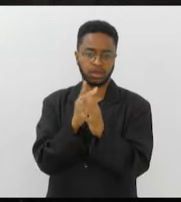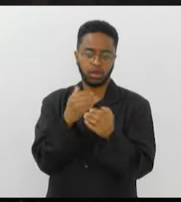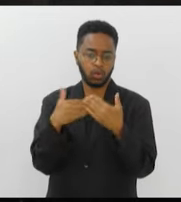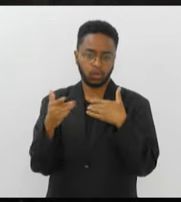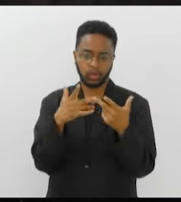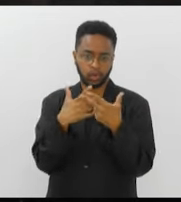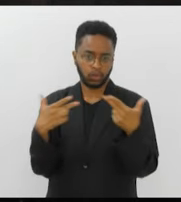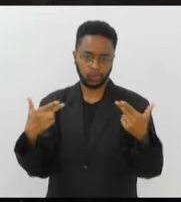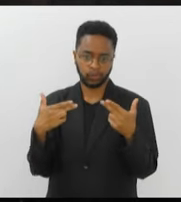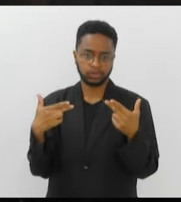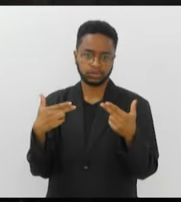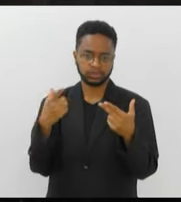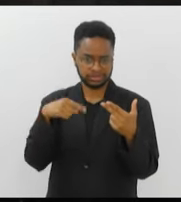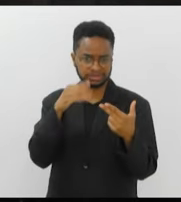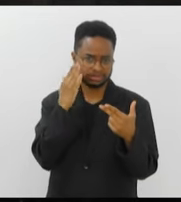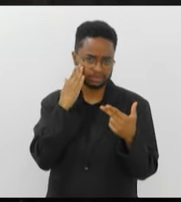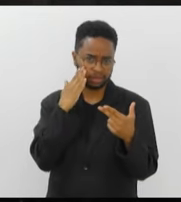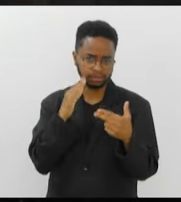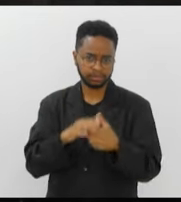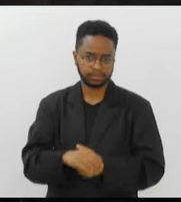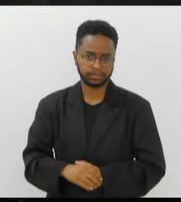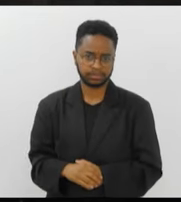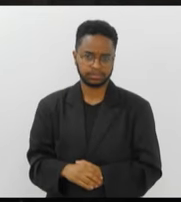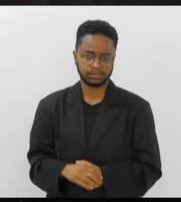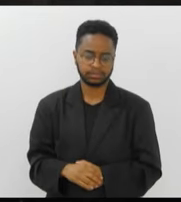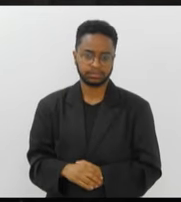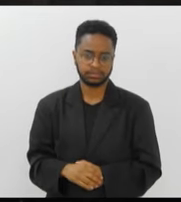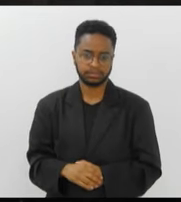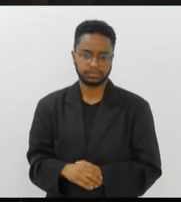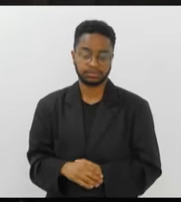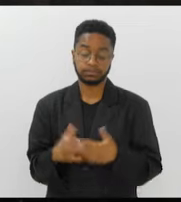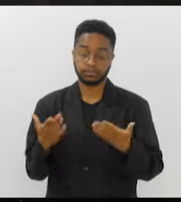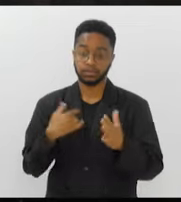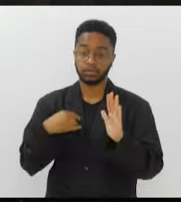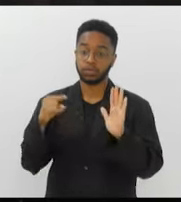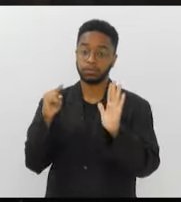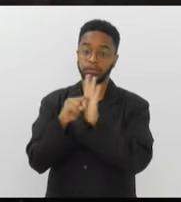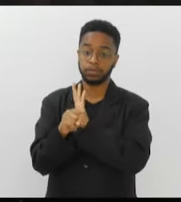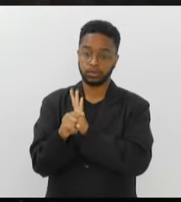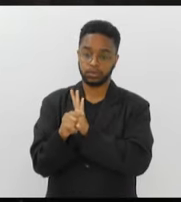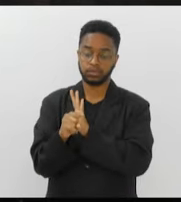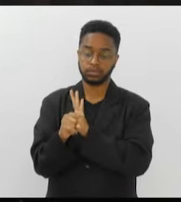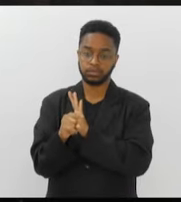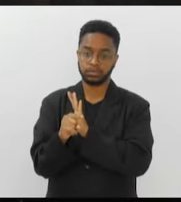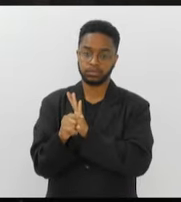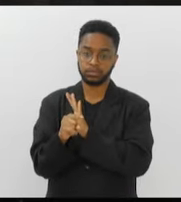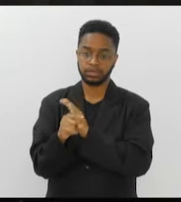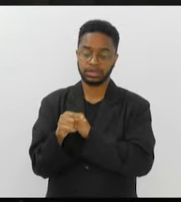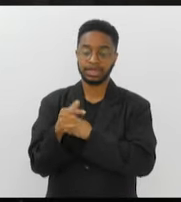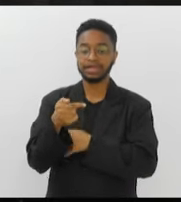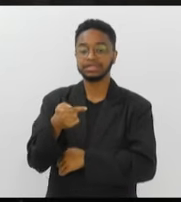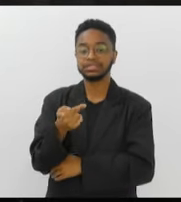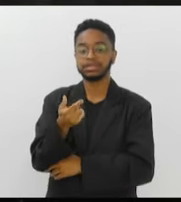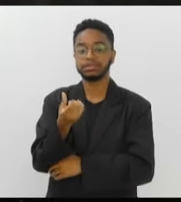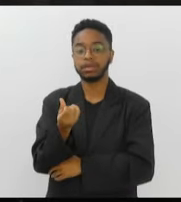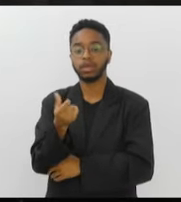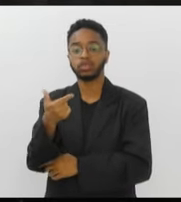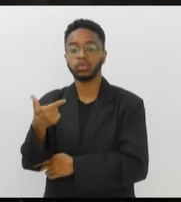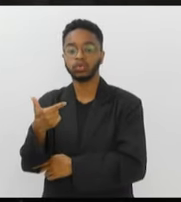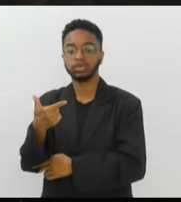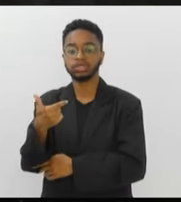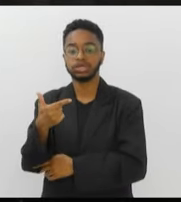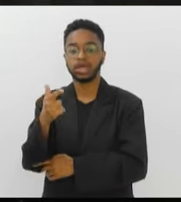porcaria. Vocês têm noção disso? Aí eu pergunto, o 762 é fabricado